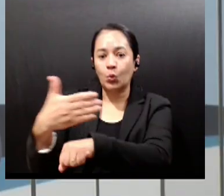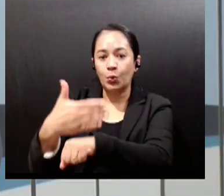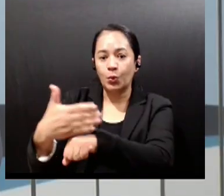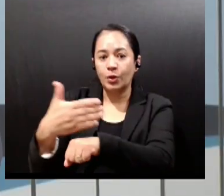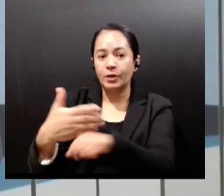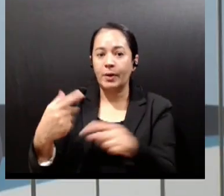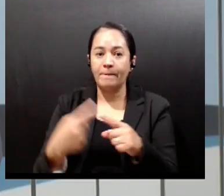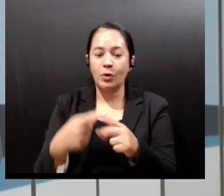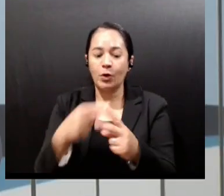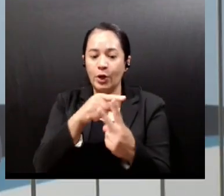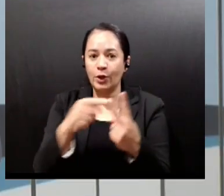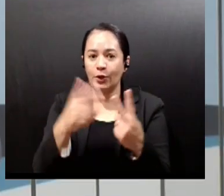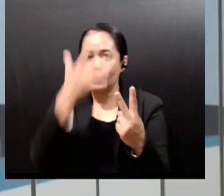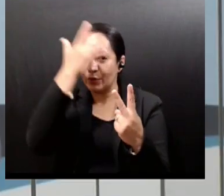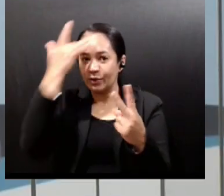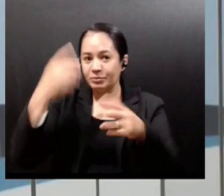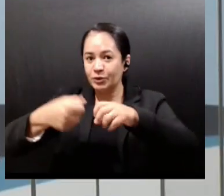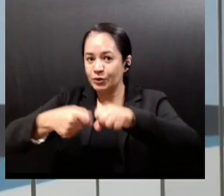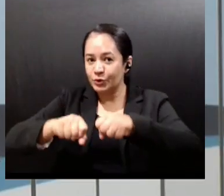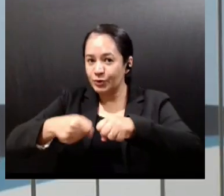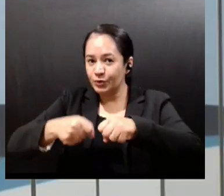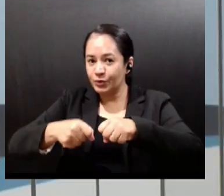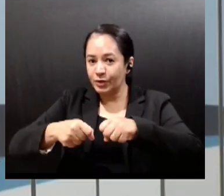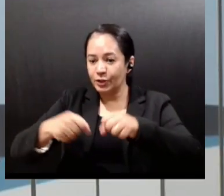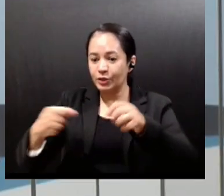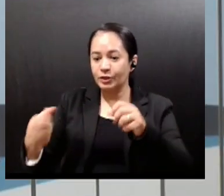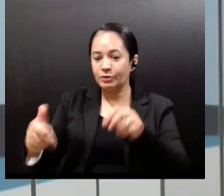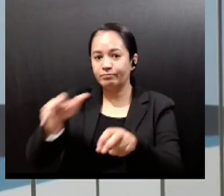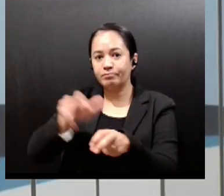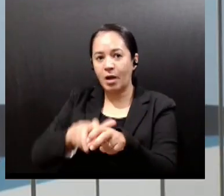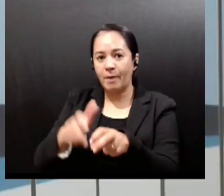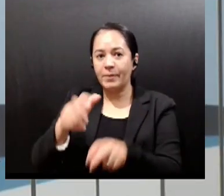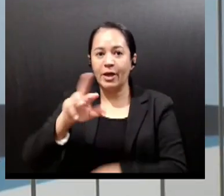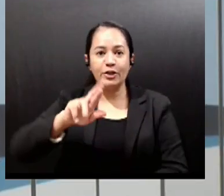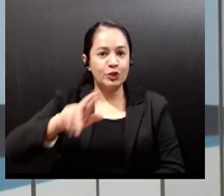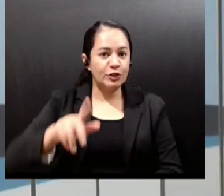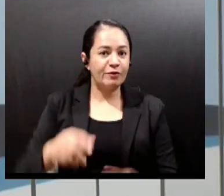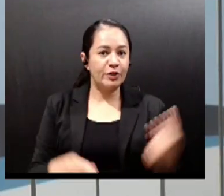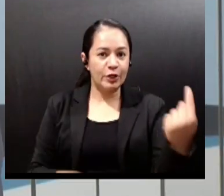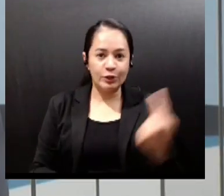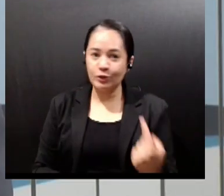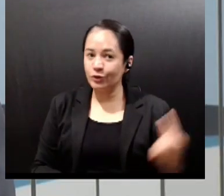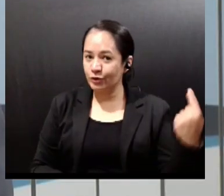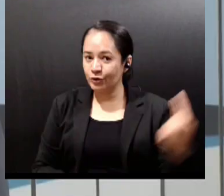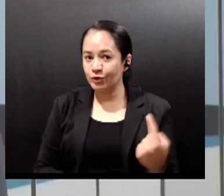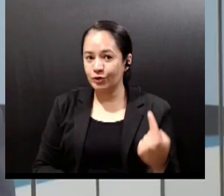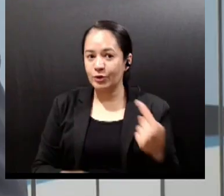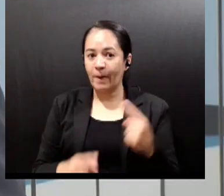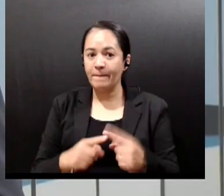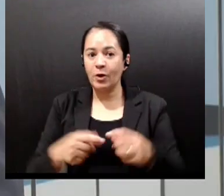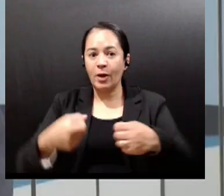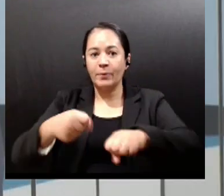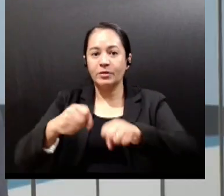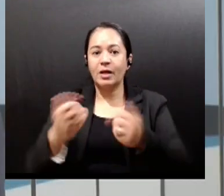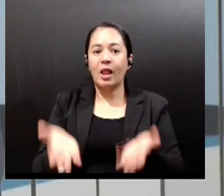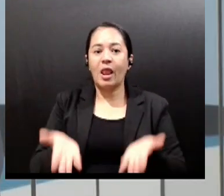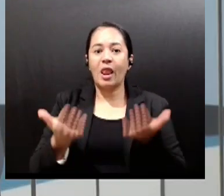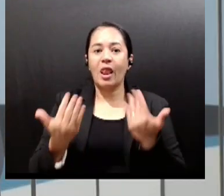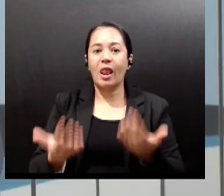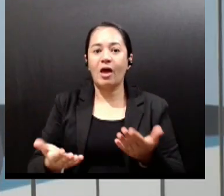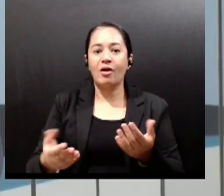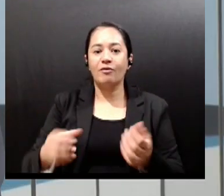é diferente de andar sozinho na motocicleta. A motocicleta é um veículo leve, ela muda a forma